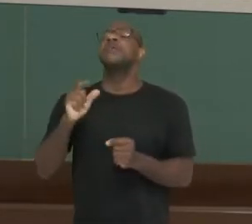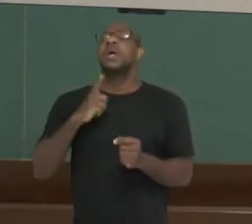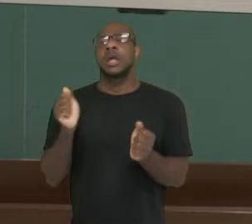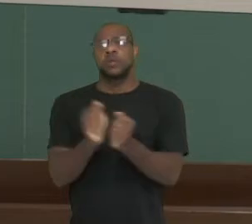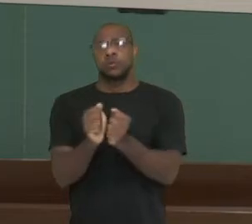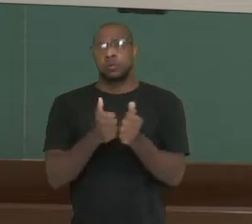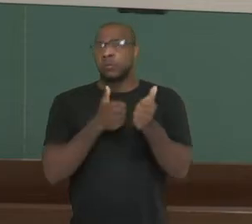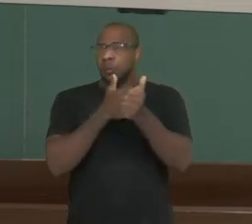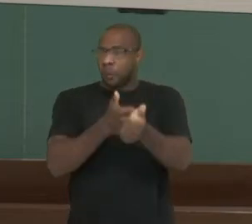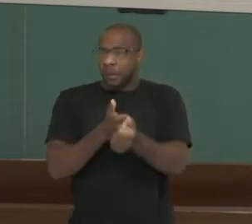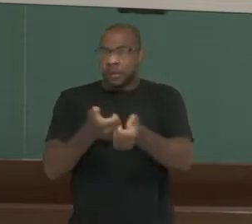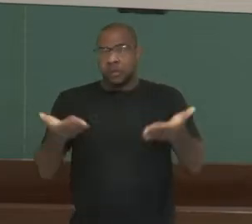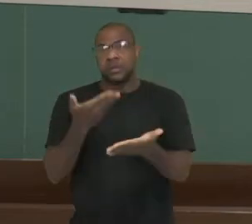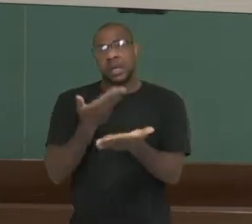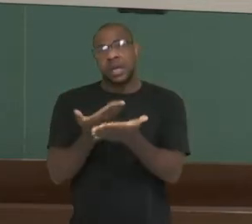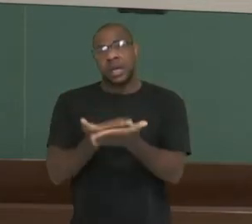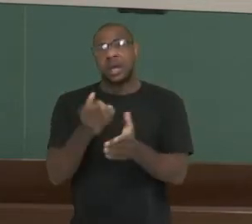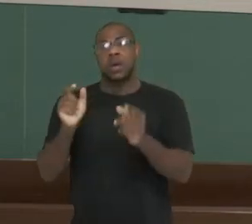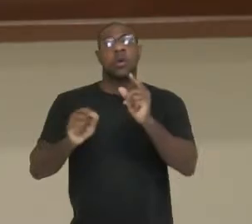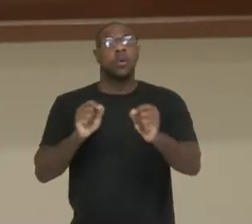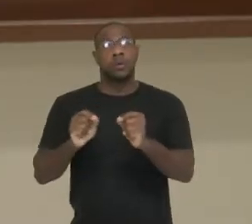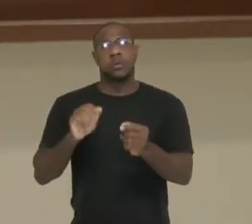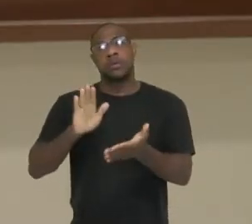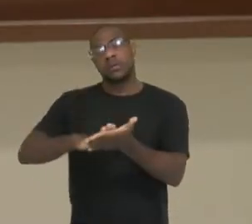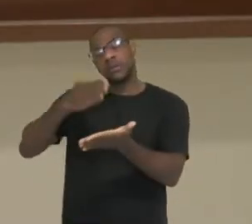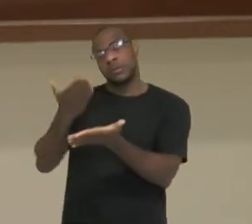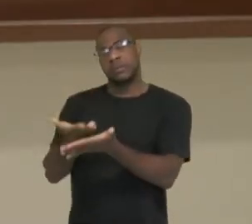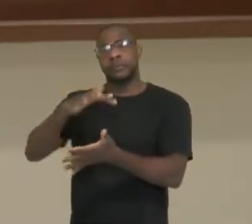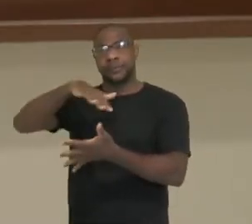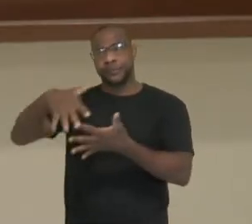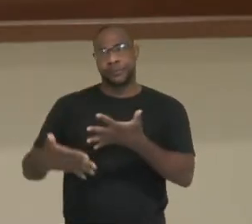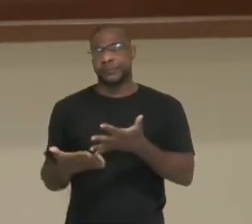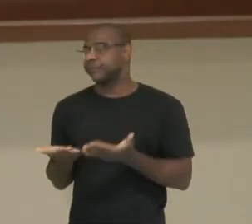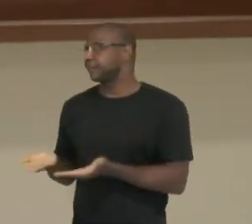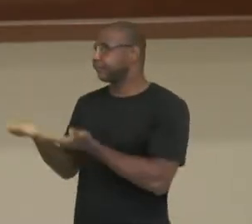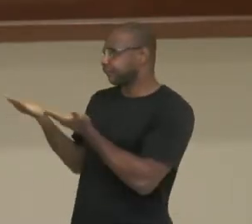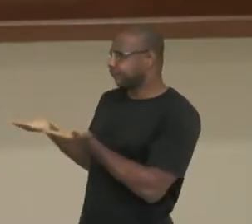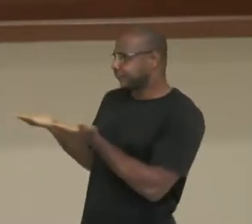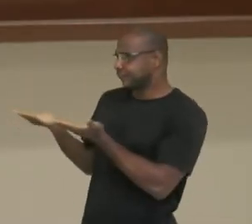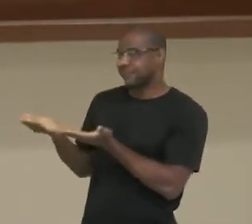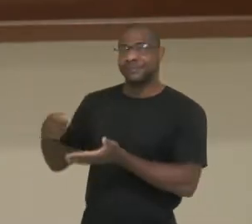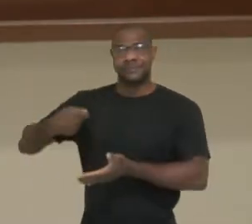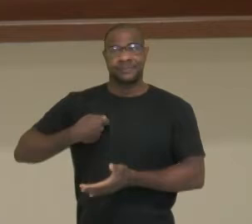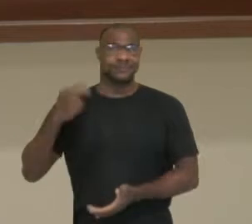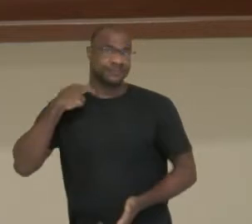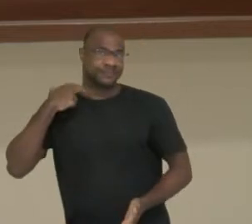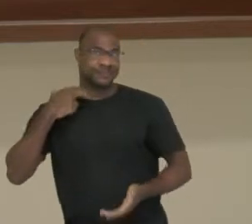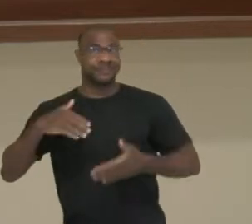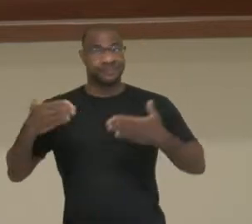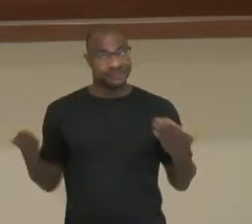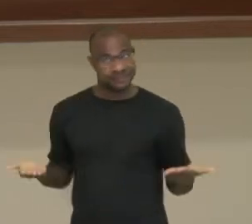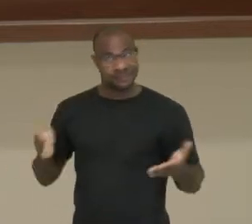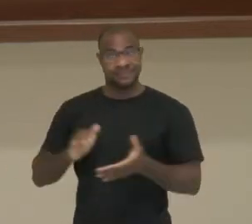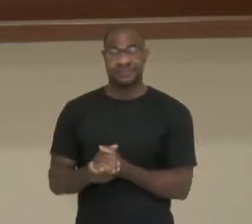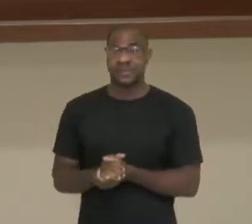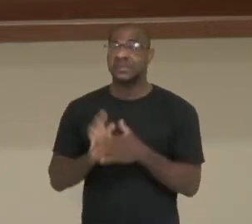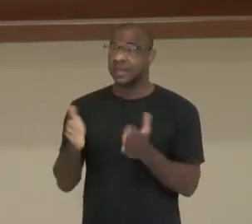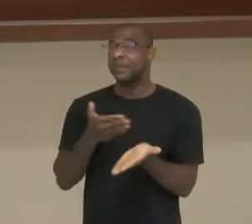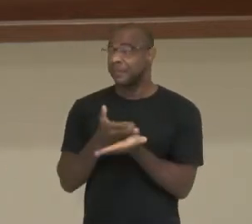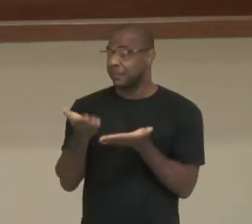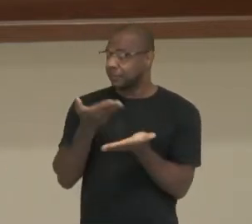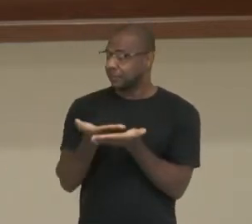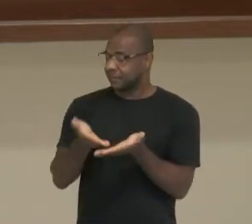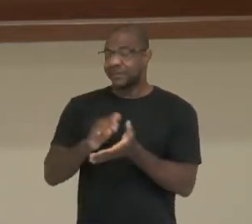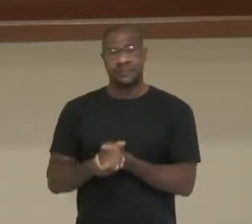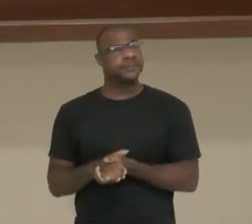gente durante toda essa aula como nosso intérprete vai ser o Val. E a gente já pode começar, né?